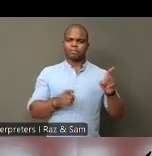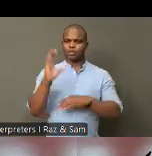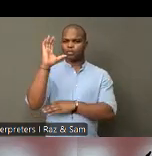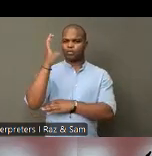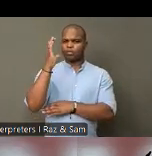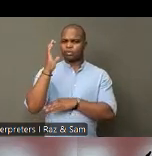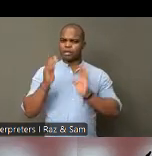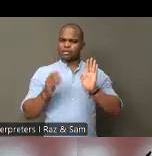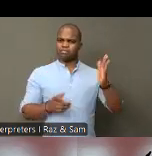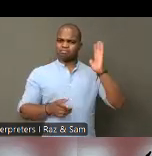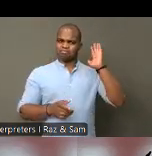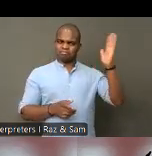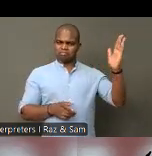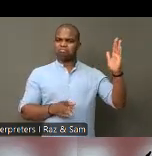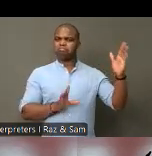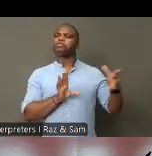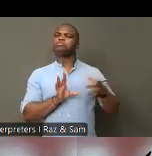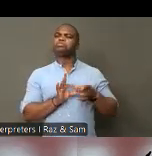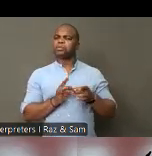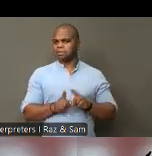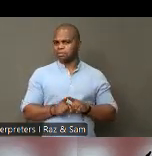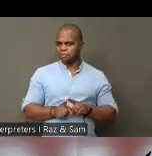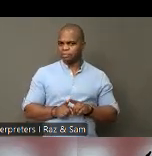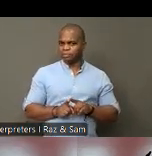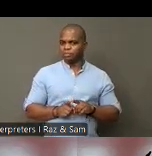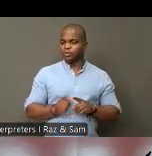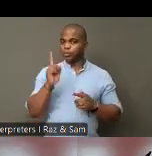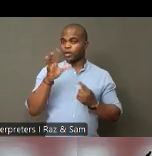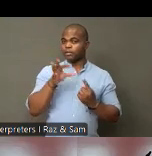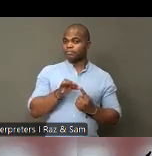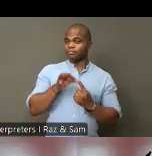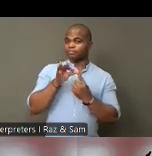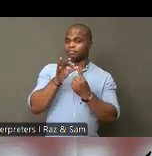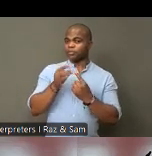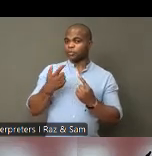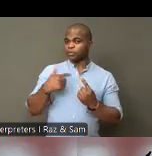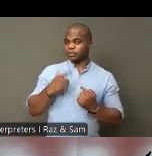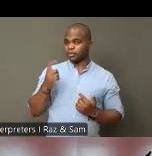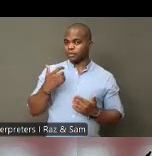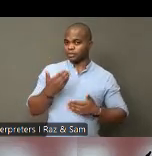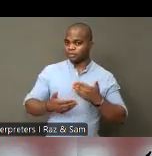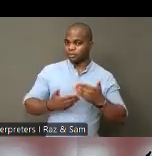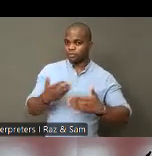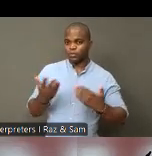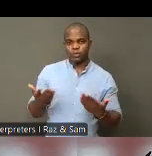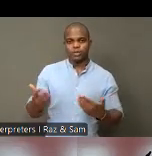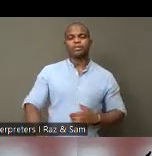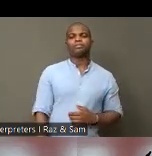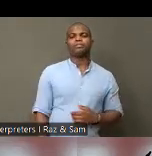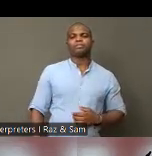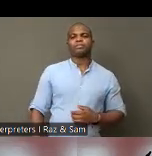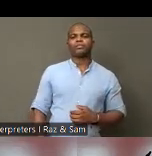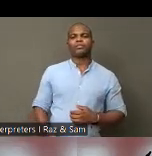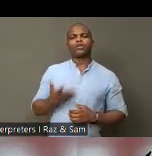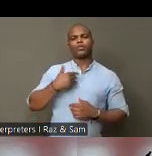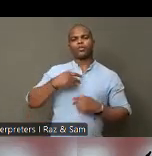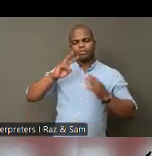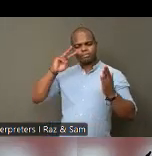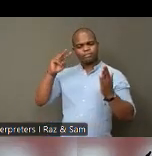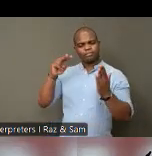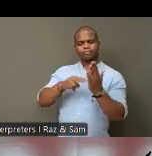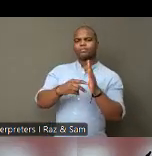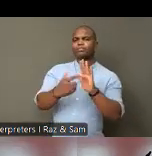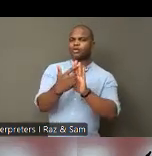coisas que nós iniciamos é analisar o ambiente de legislação e políticas, e agora, com a ajuda